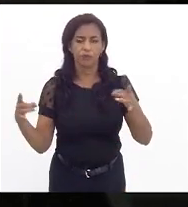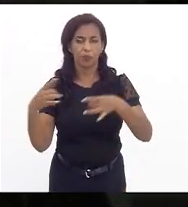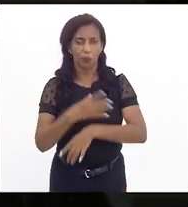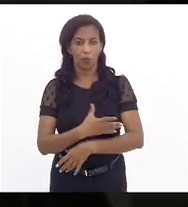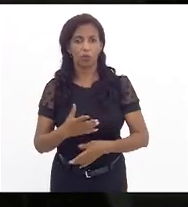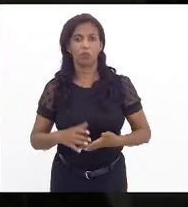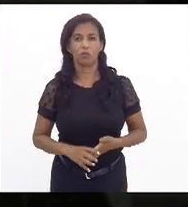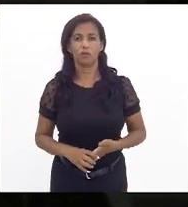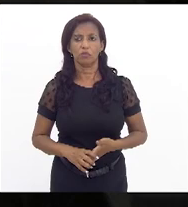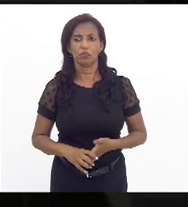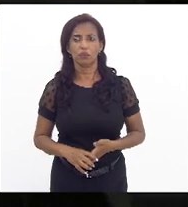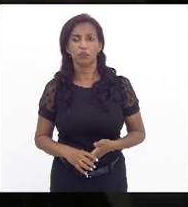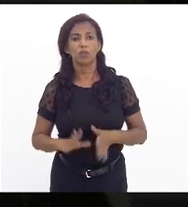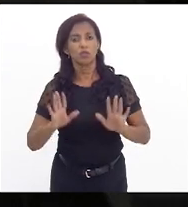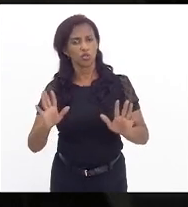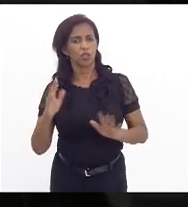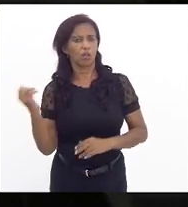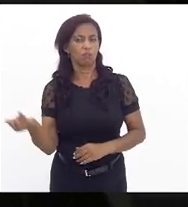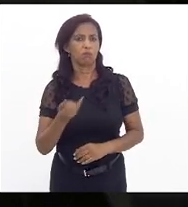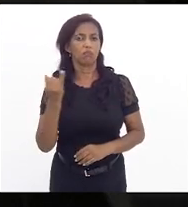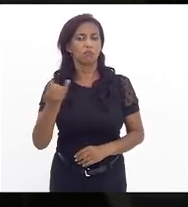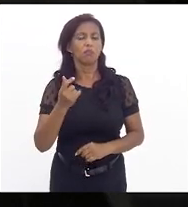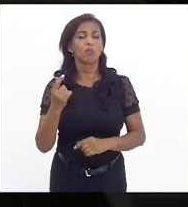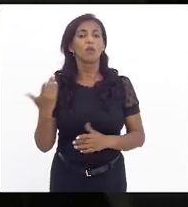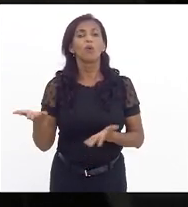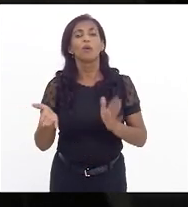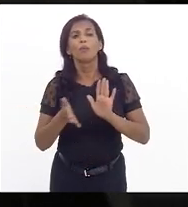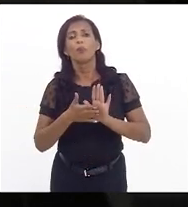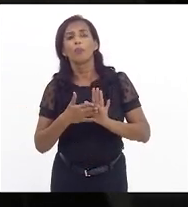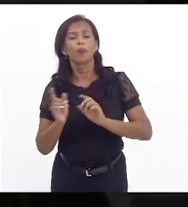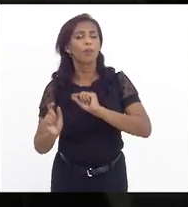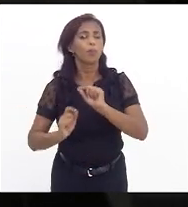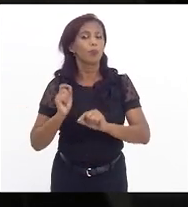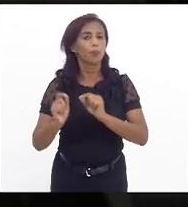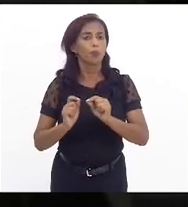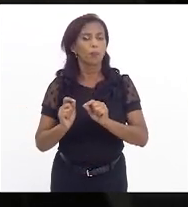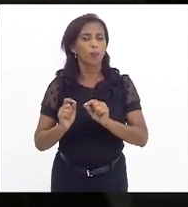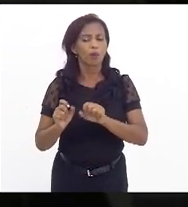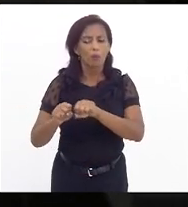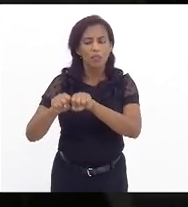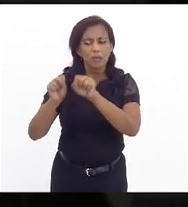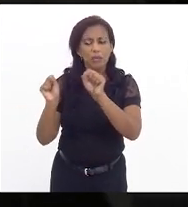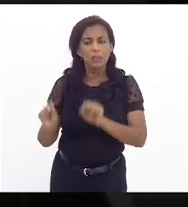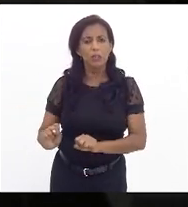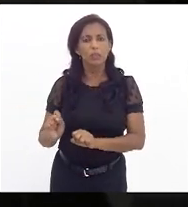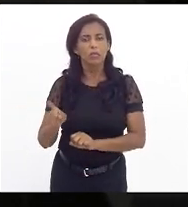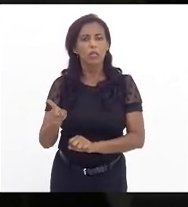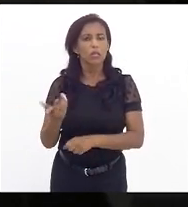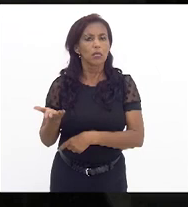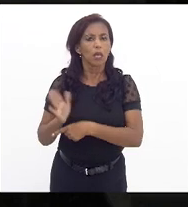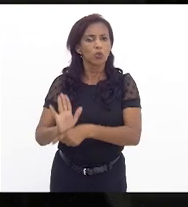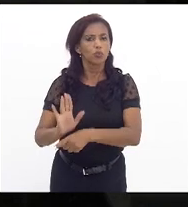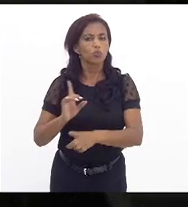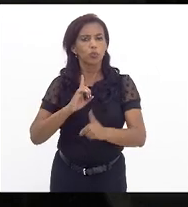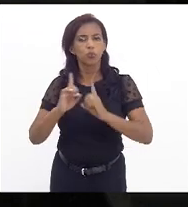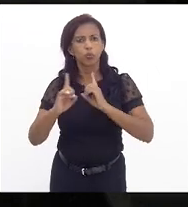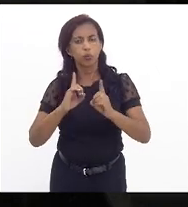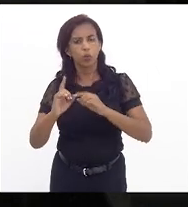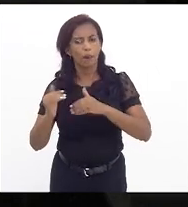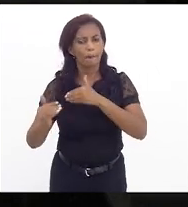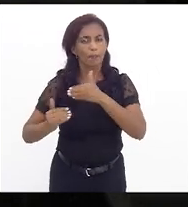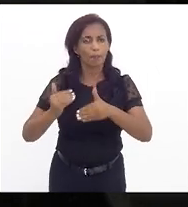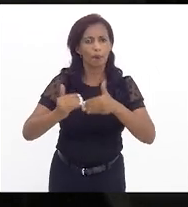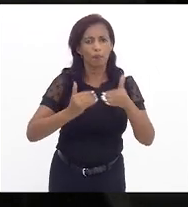isso já é muito importante. Então, o que a gente propõe? Propõe uma sistemática que favoreça a discussão gradual